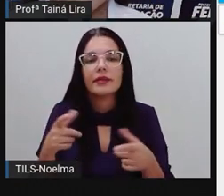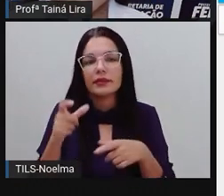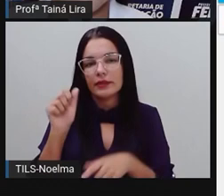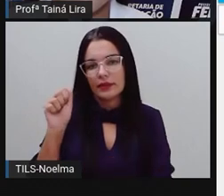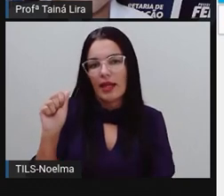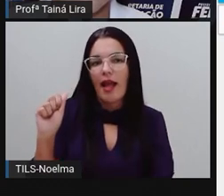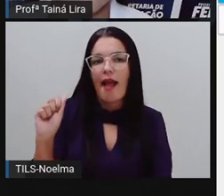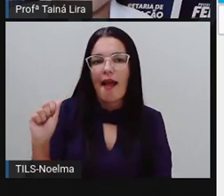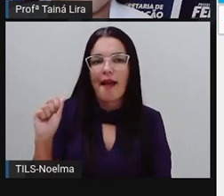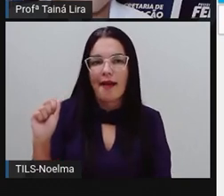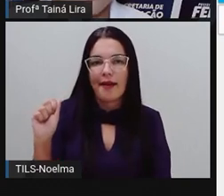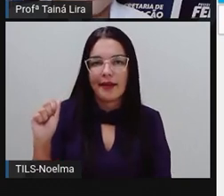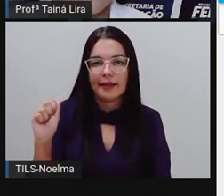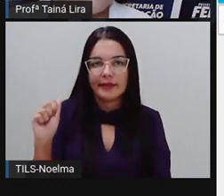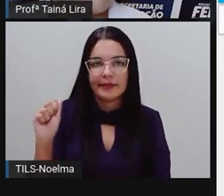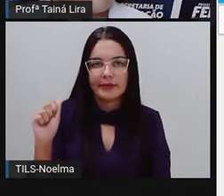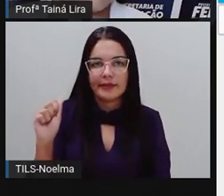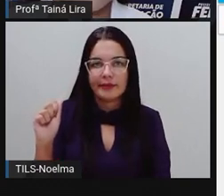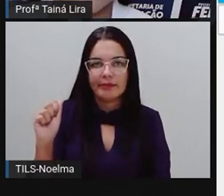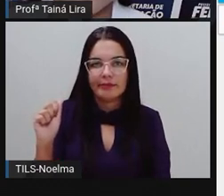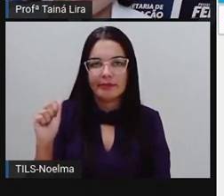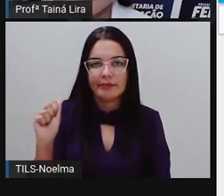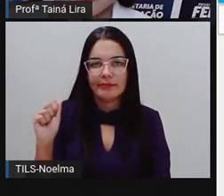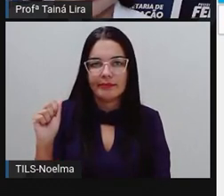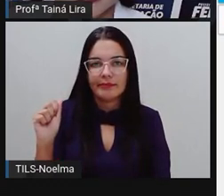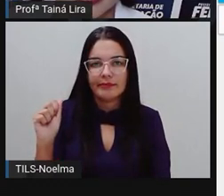os quilombos certo